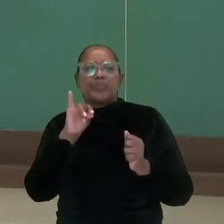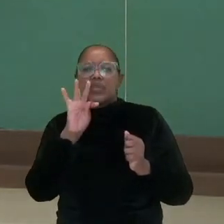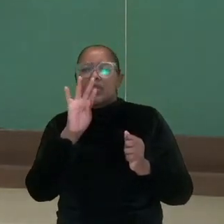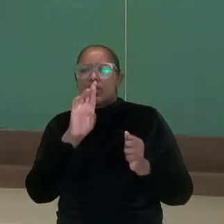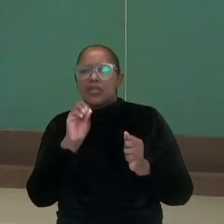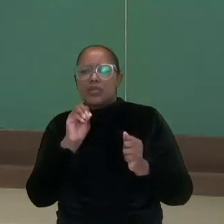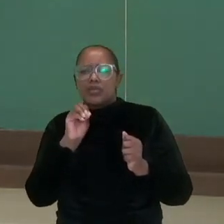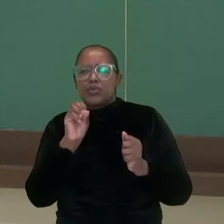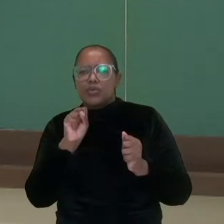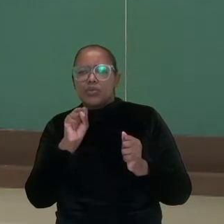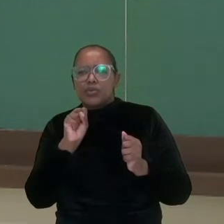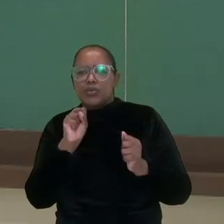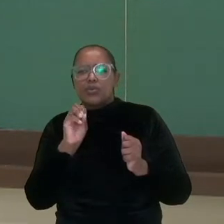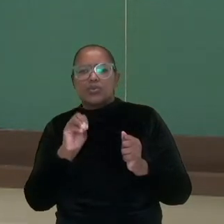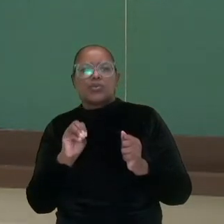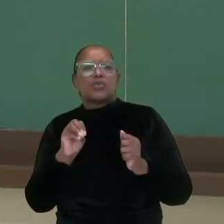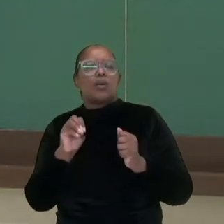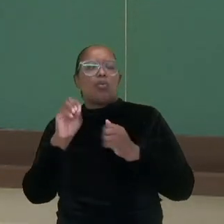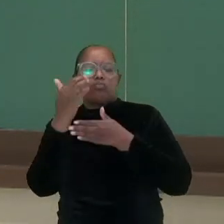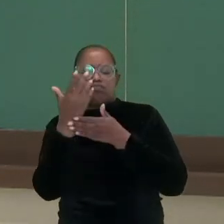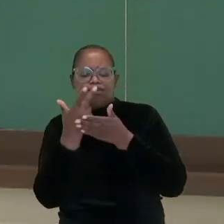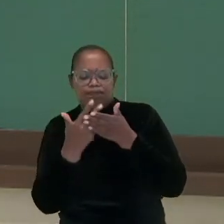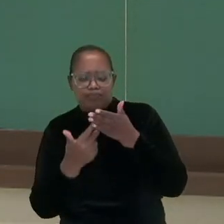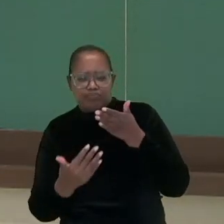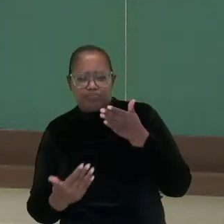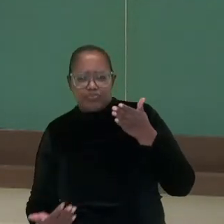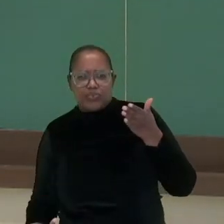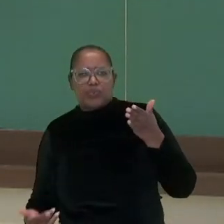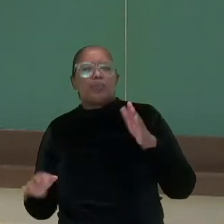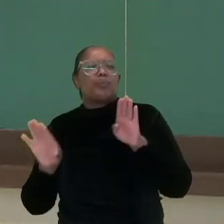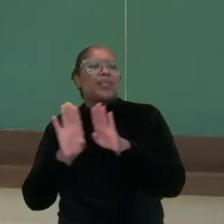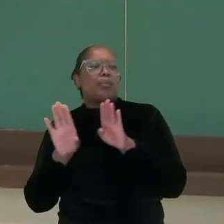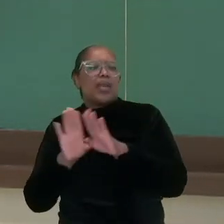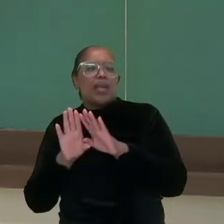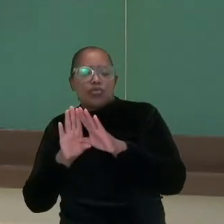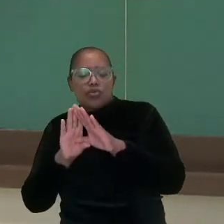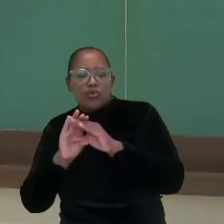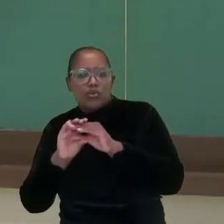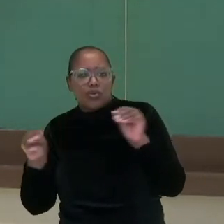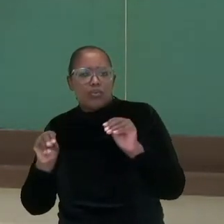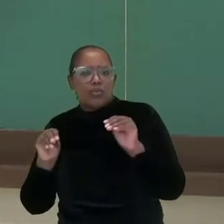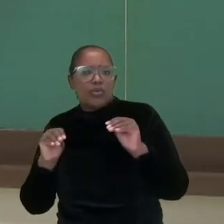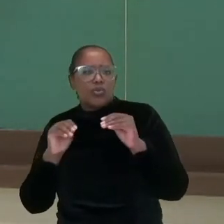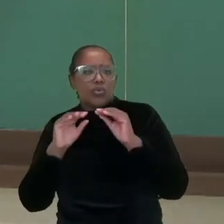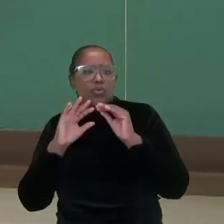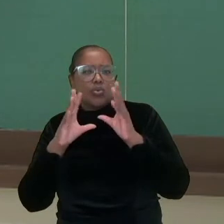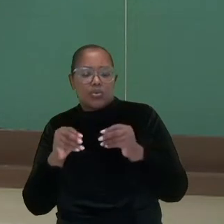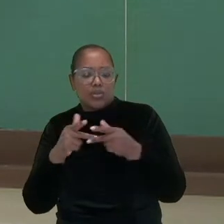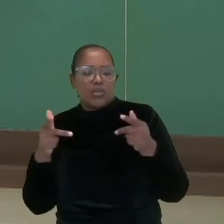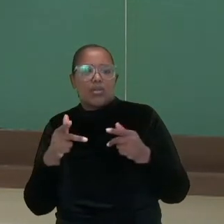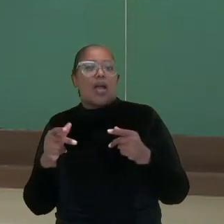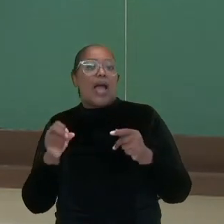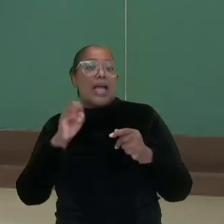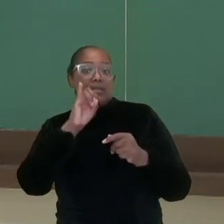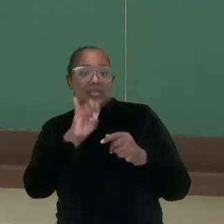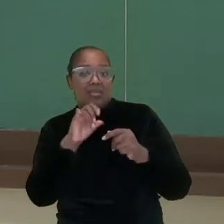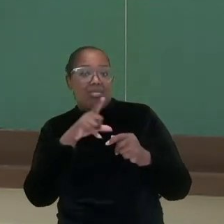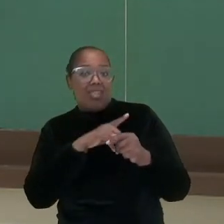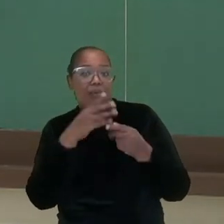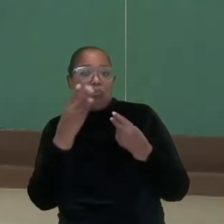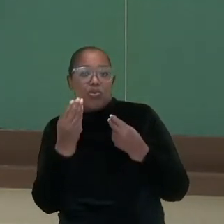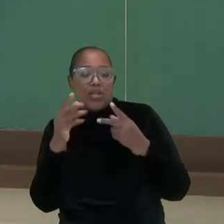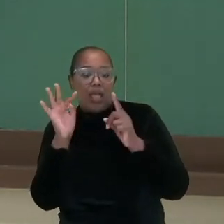eletronegativo e os nossos óxidos ácidos, né, o oxigênio ligado a metal, nesse caso o carbono, é o nosso ametal aqui, reage com a